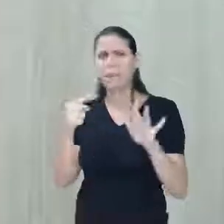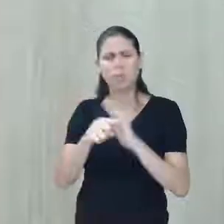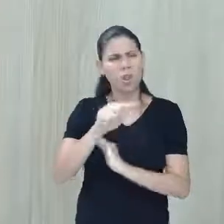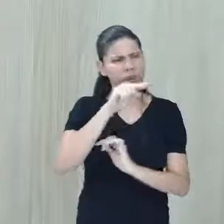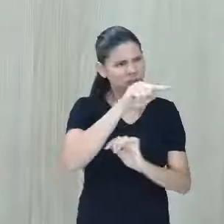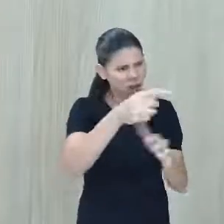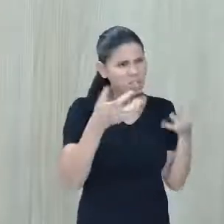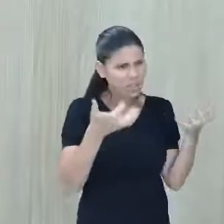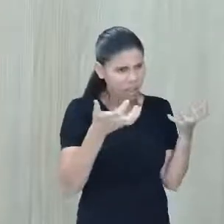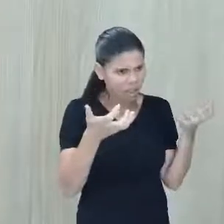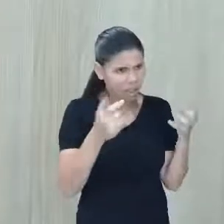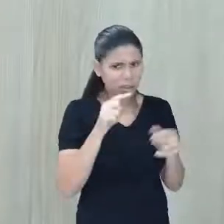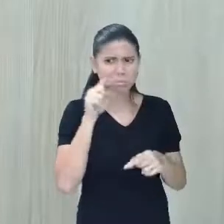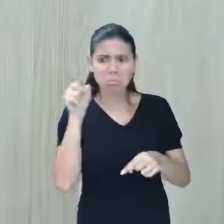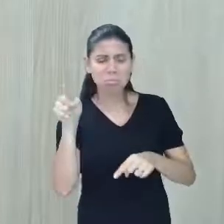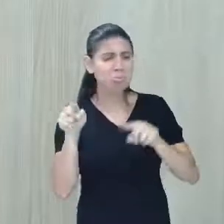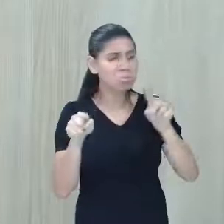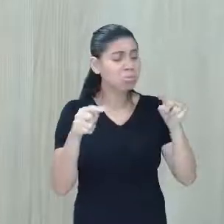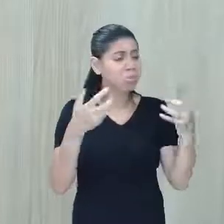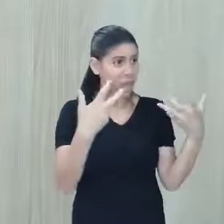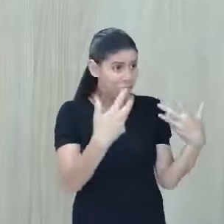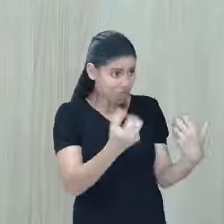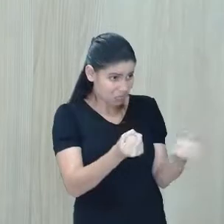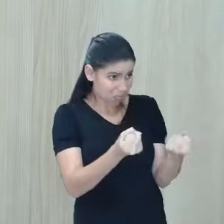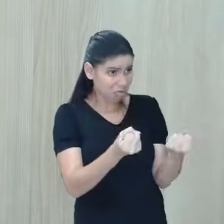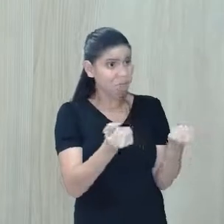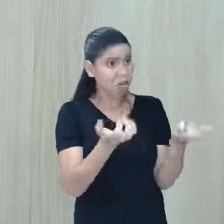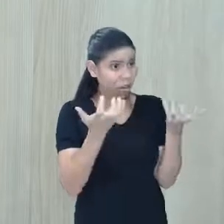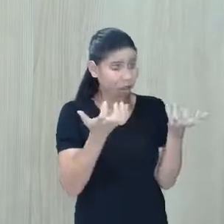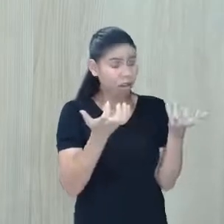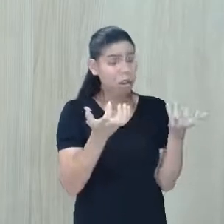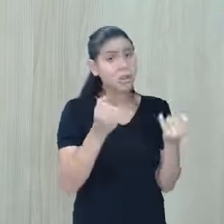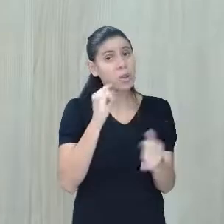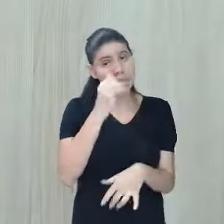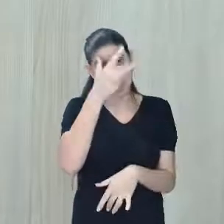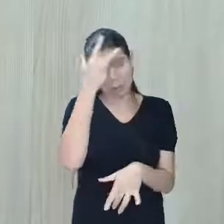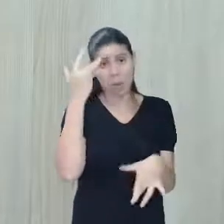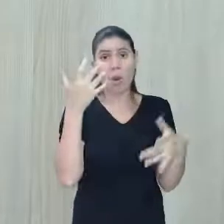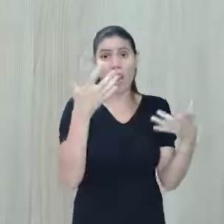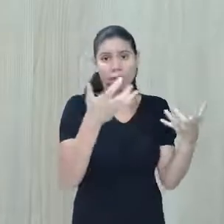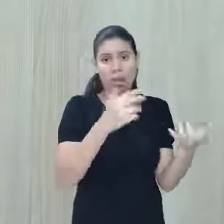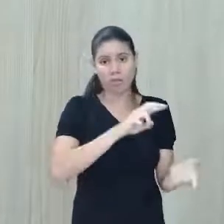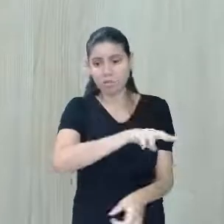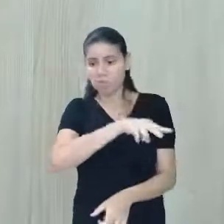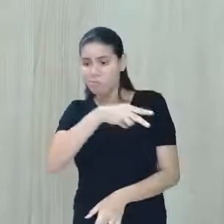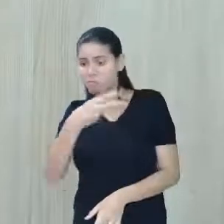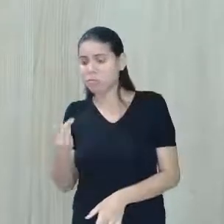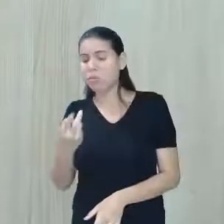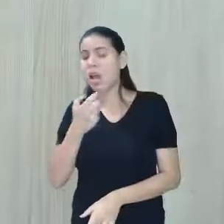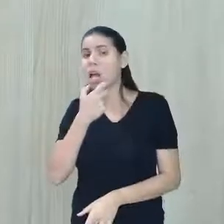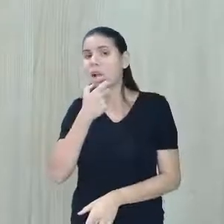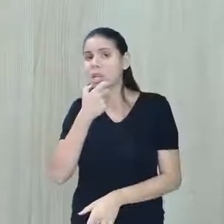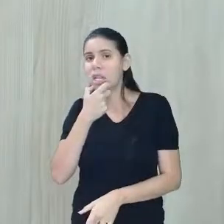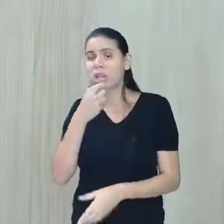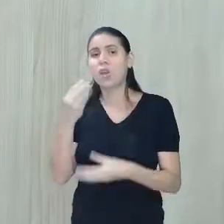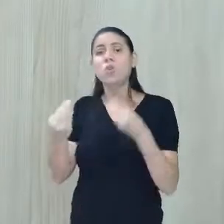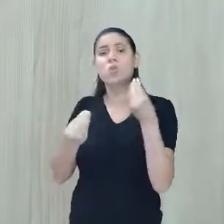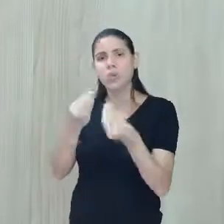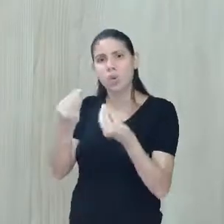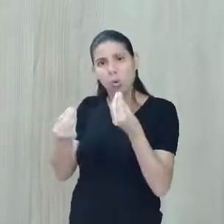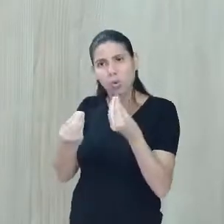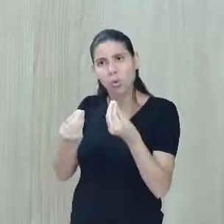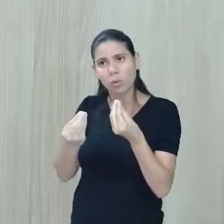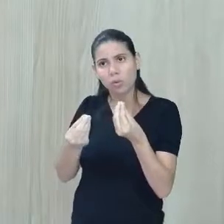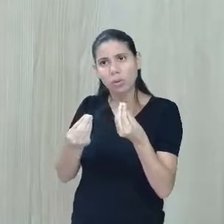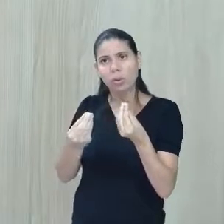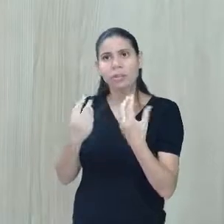isso? Você quer aquilo? Então você aceita, né? E aí, se você quer transformar isso aqui literalmente em inglês, ficaria um